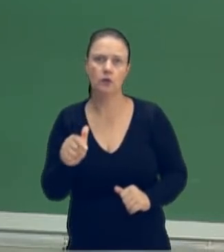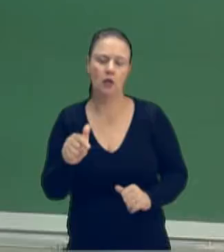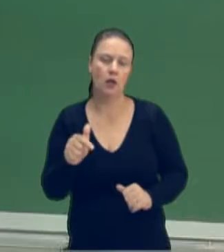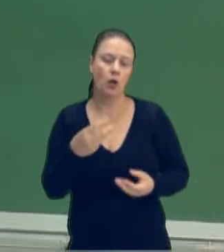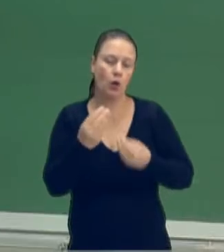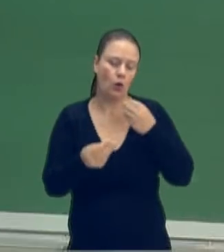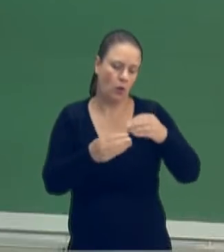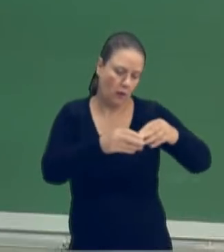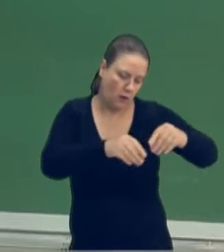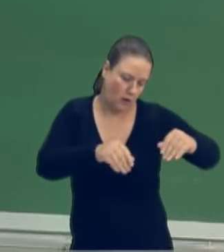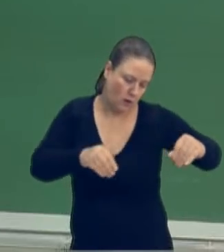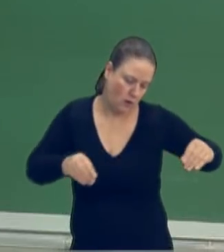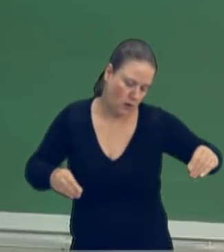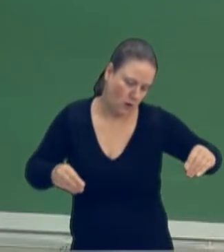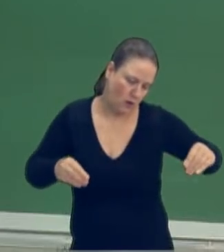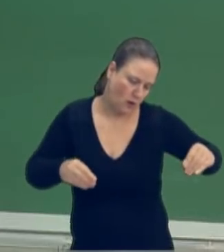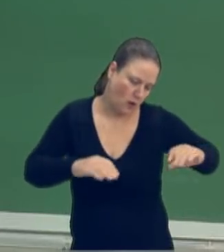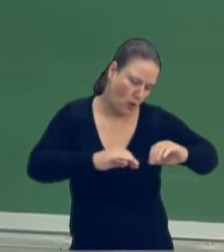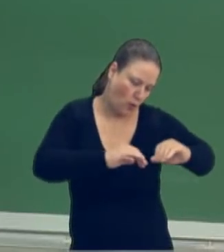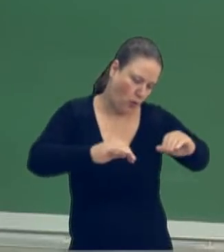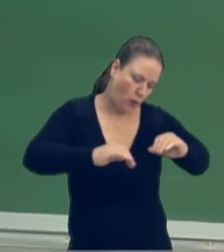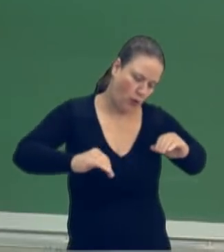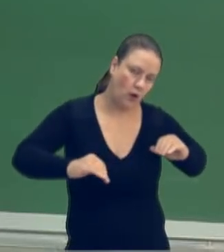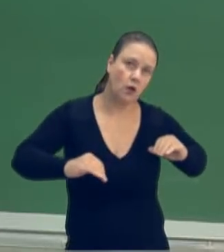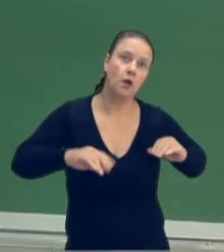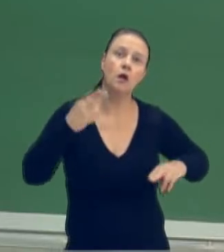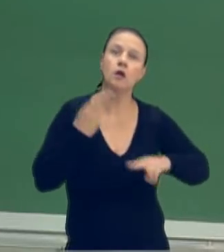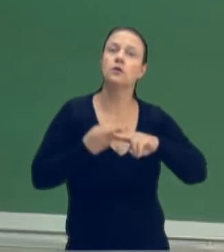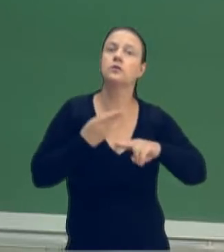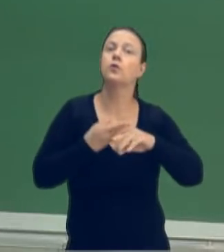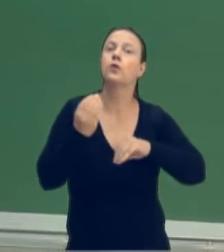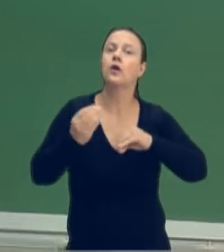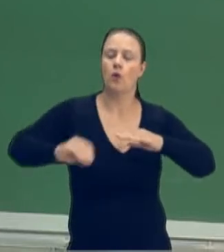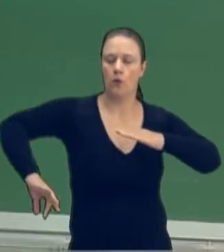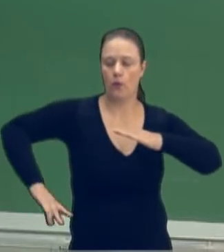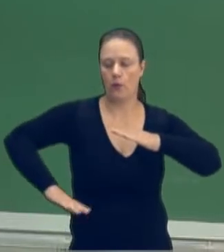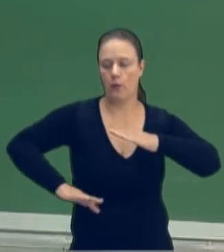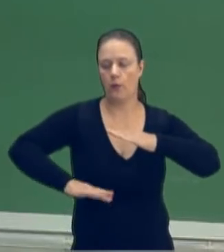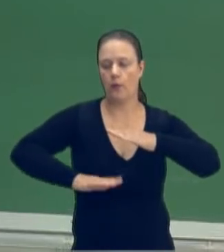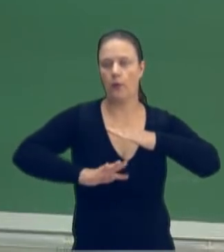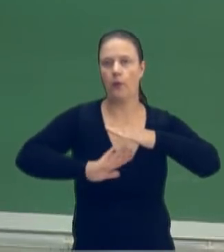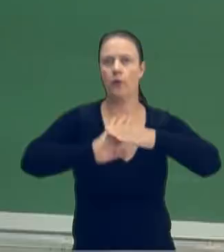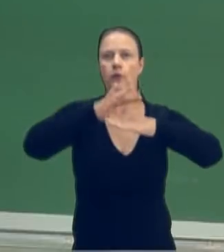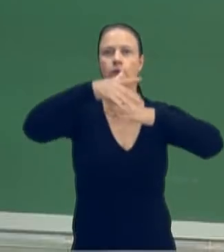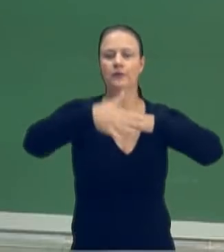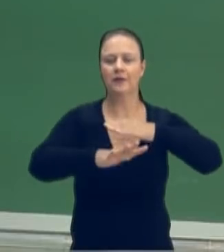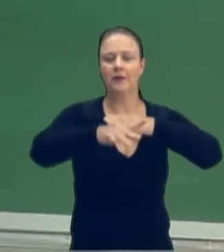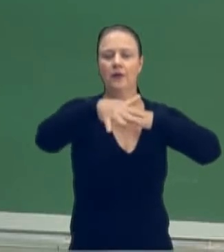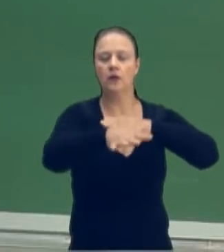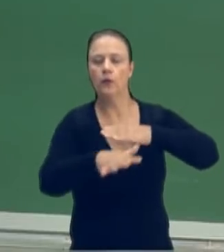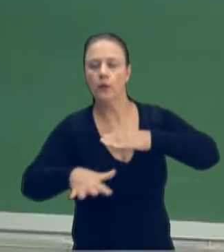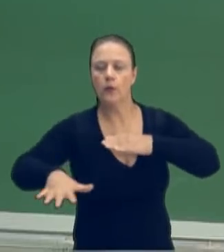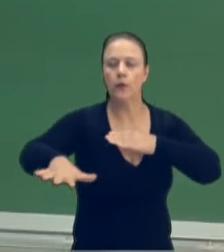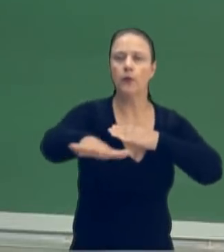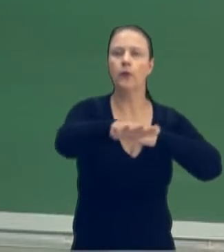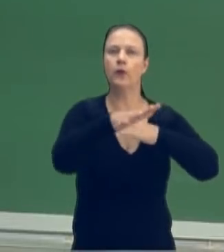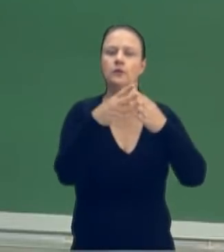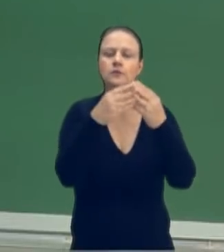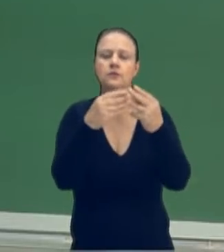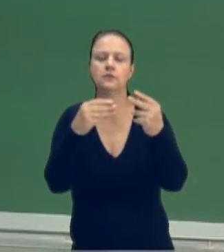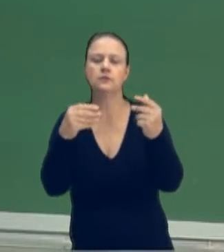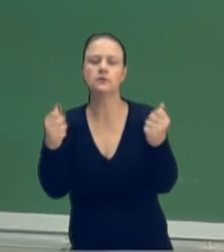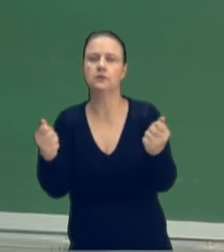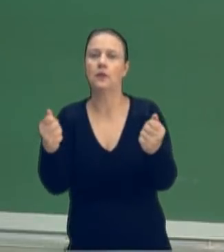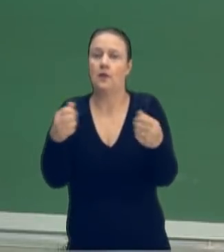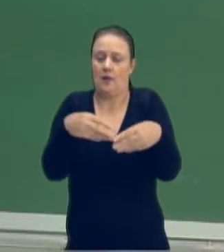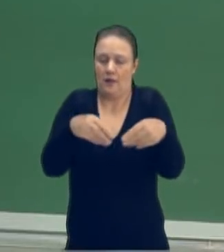adubos de animais, utilizam normalmente as cheias do rio Nilo, como está dizendo aqui, o material orgânico que está embaixo do rio Nilo,